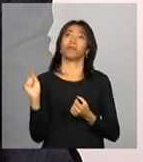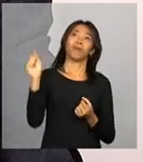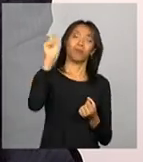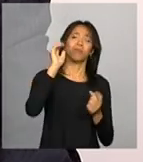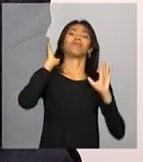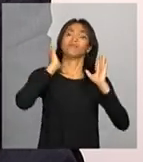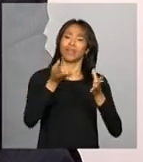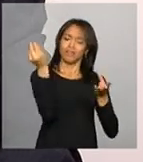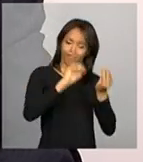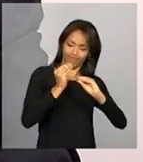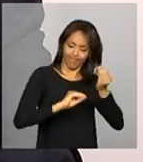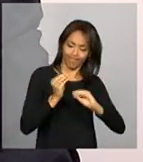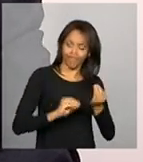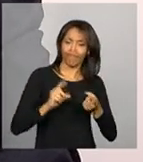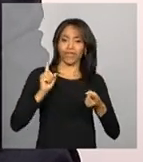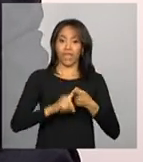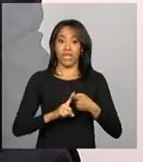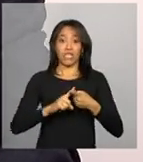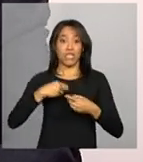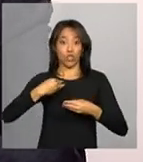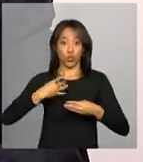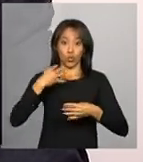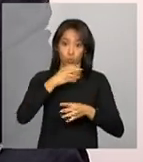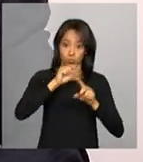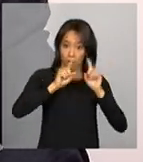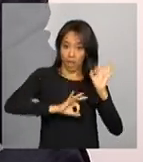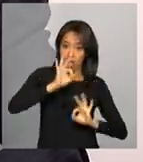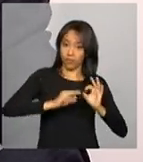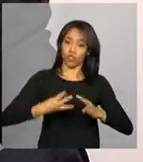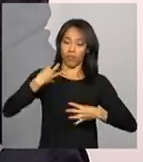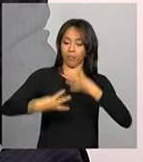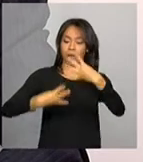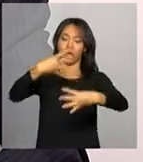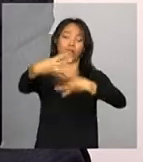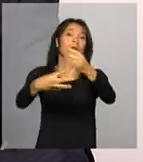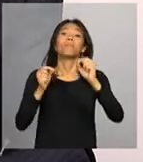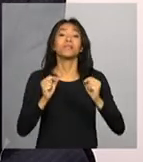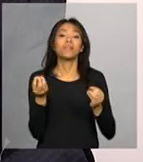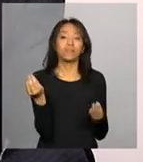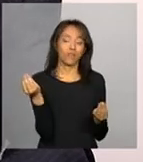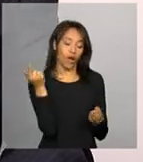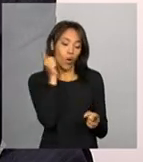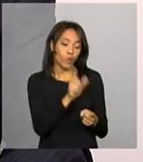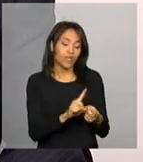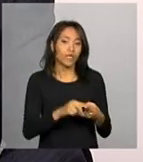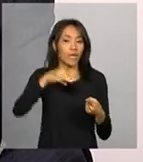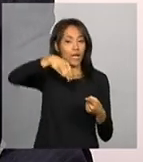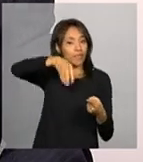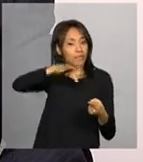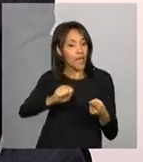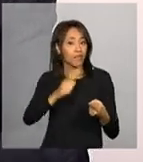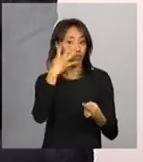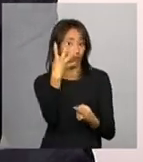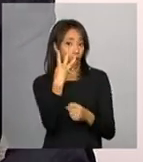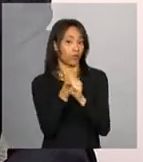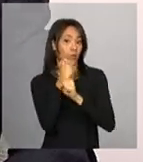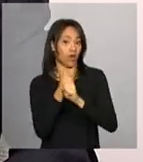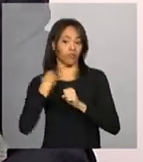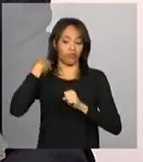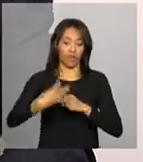de assistência social e os planos plurianuais eles precisam contemplar as metas para os quatro anos